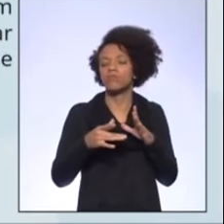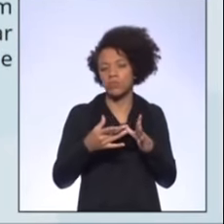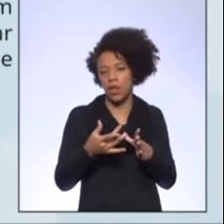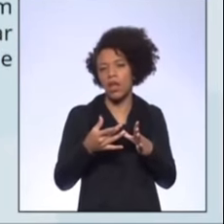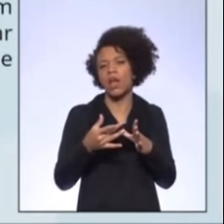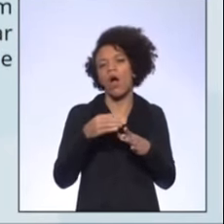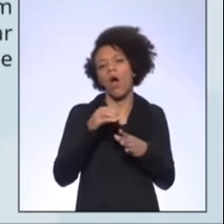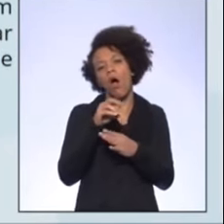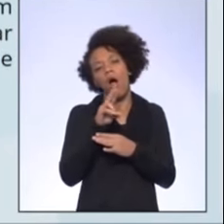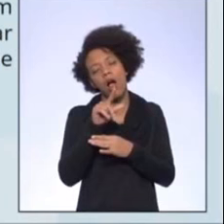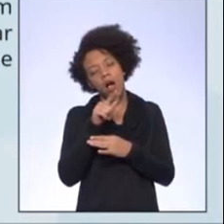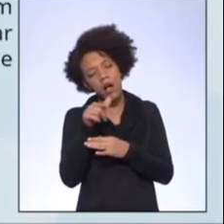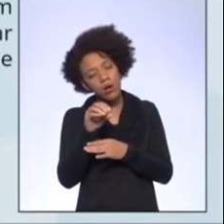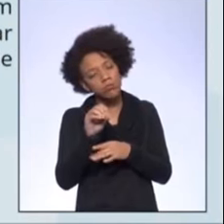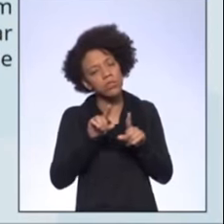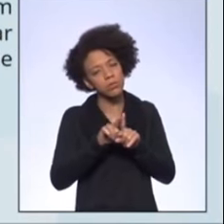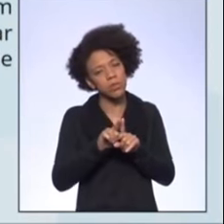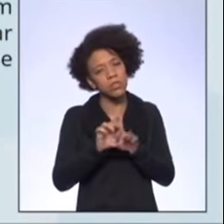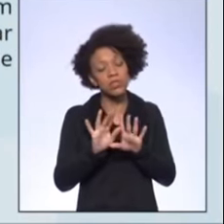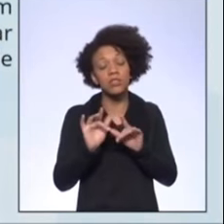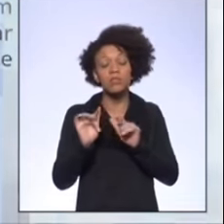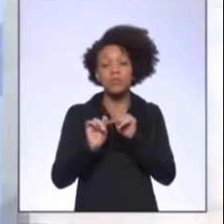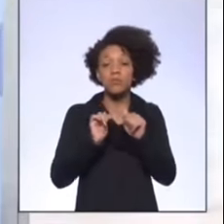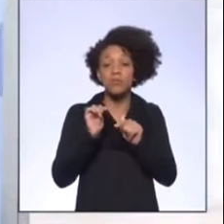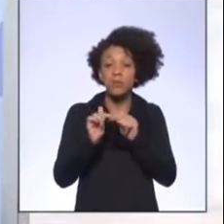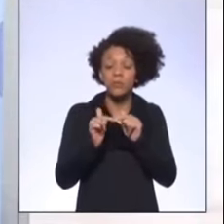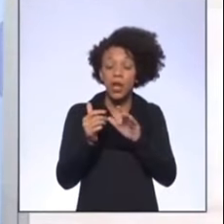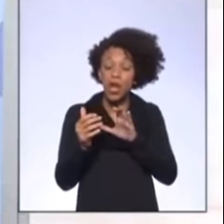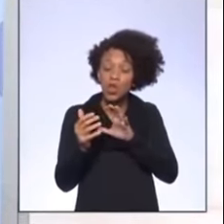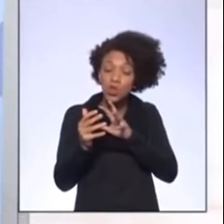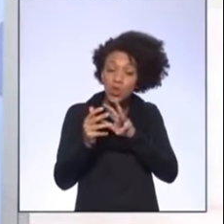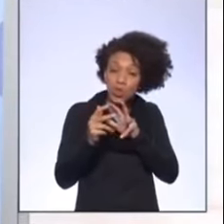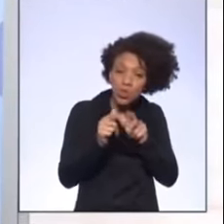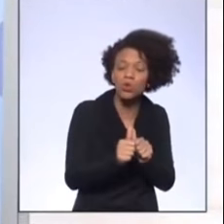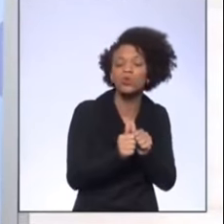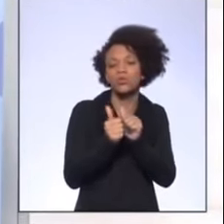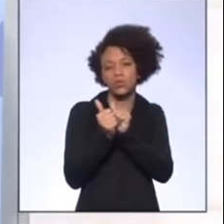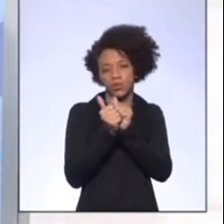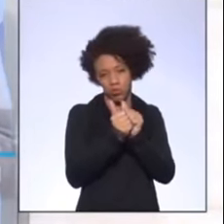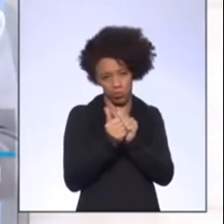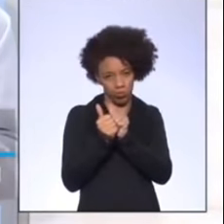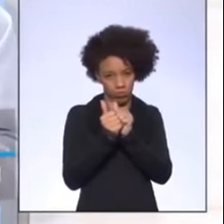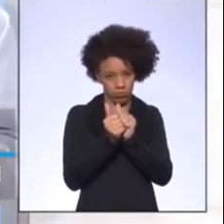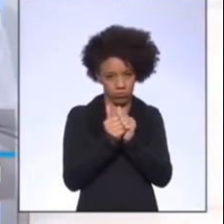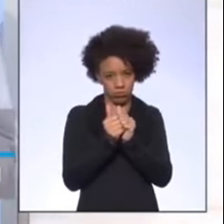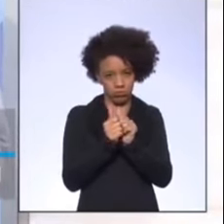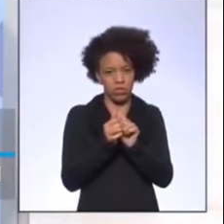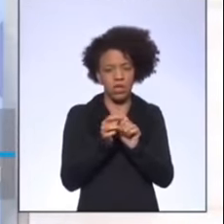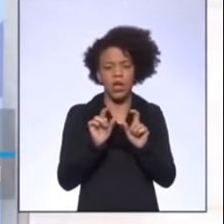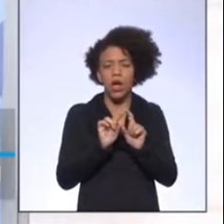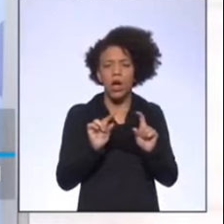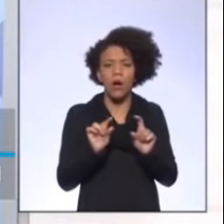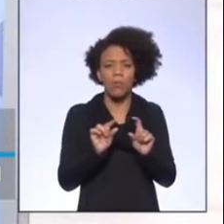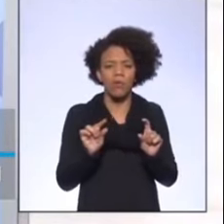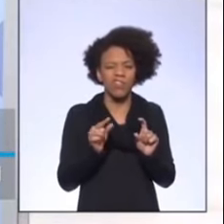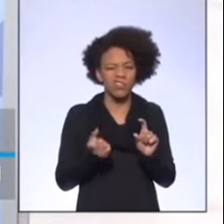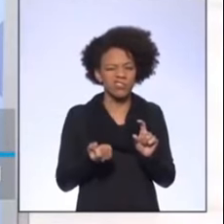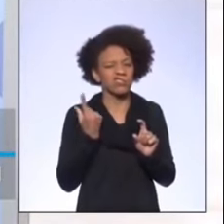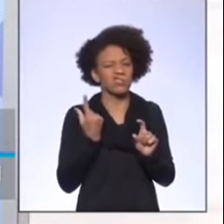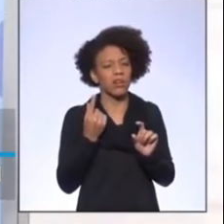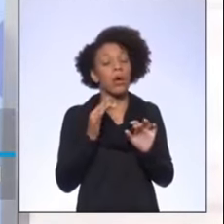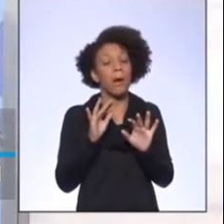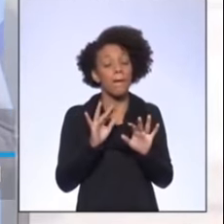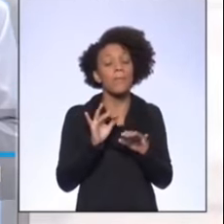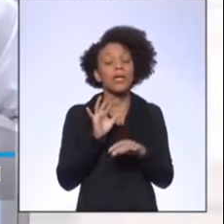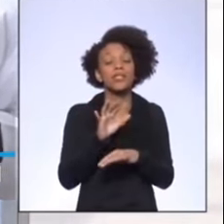tá? E aí vão trabalhar todos em conjunto. Tá bom? A gente tem uma frase que é meio estranha, né?